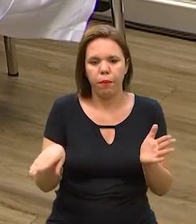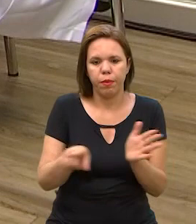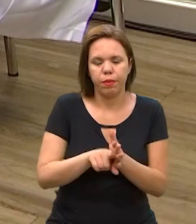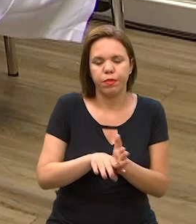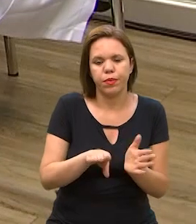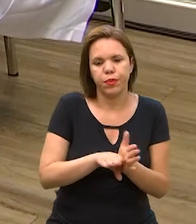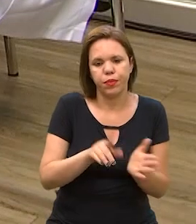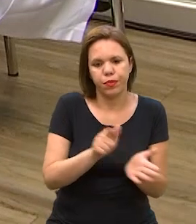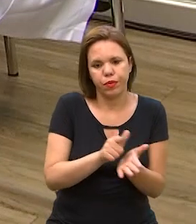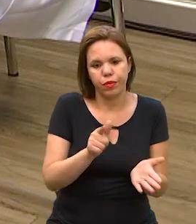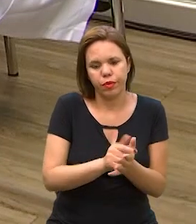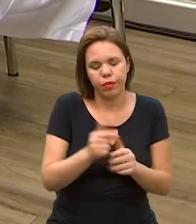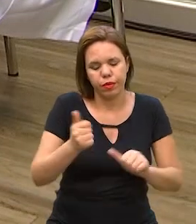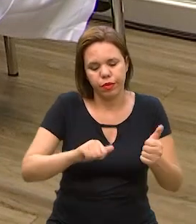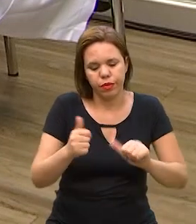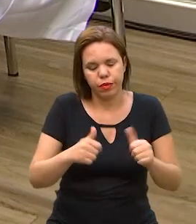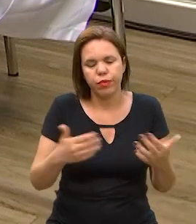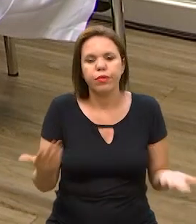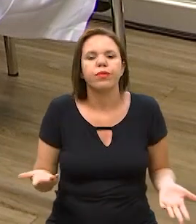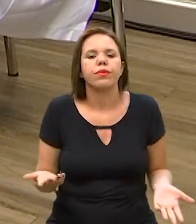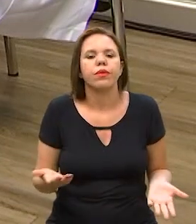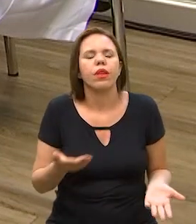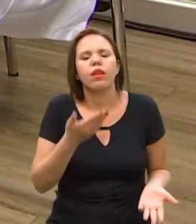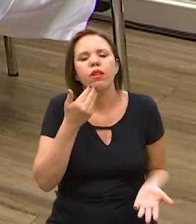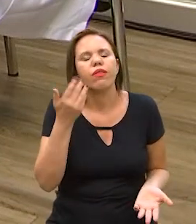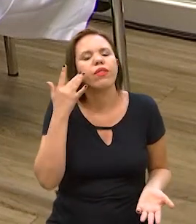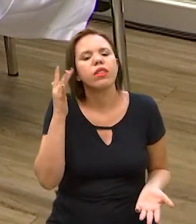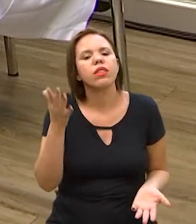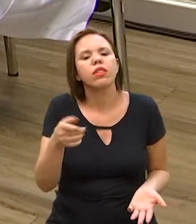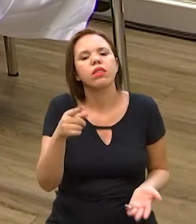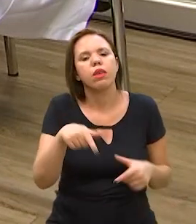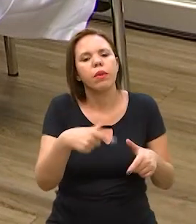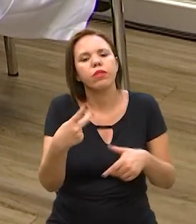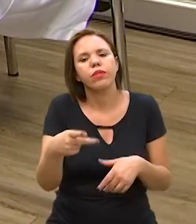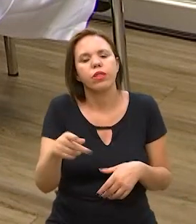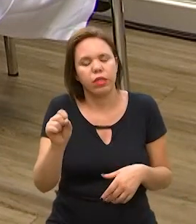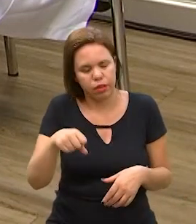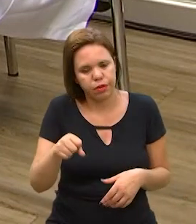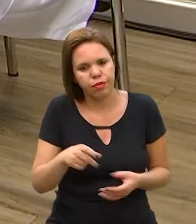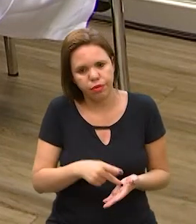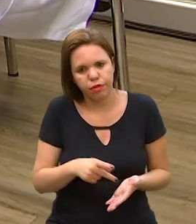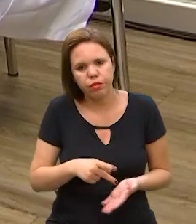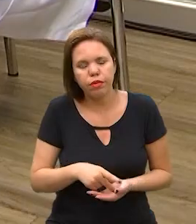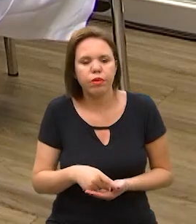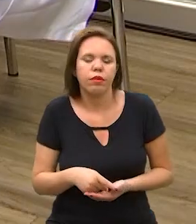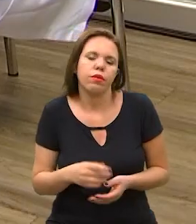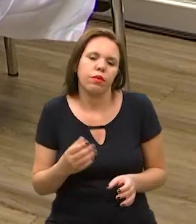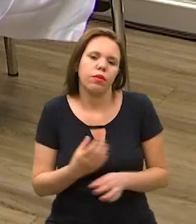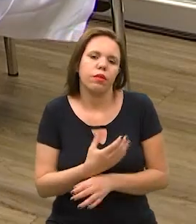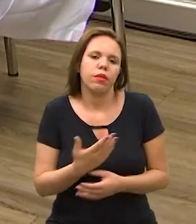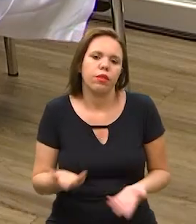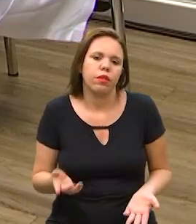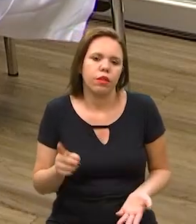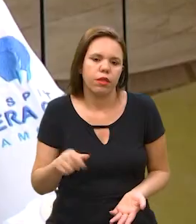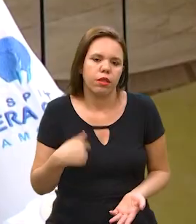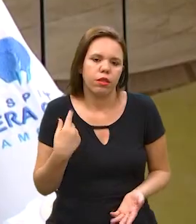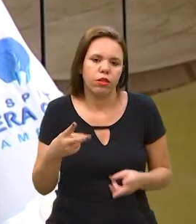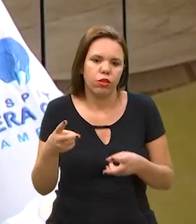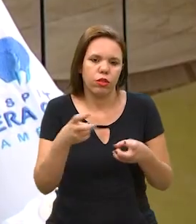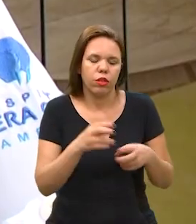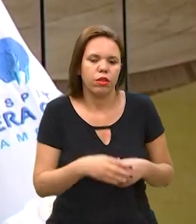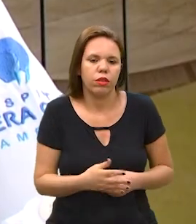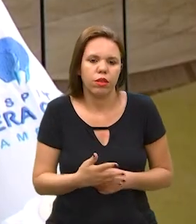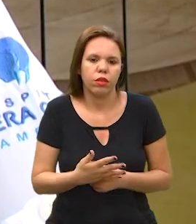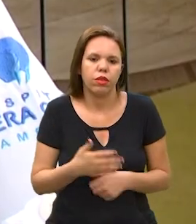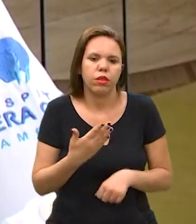o exame chega já com a análise do patologista, facilita o trabalho de vocês? Completamente. Isso a